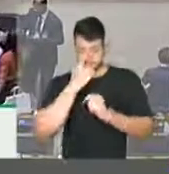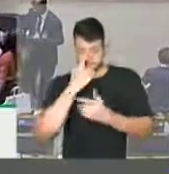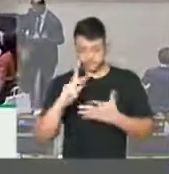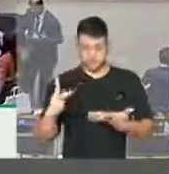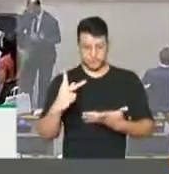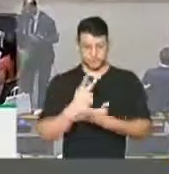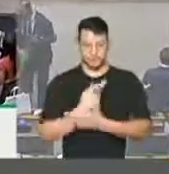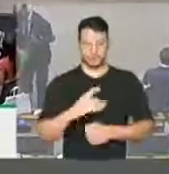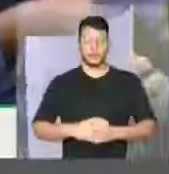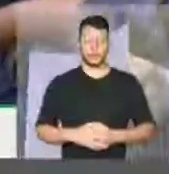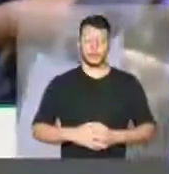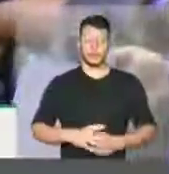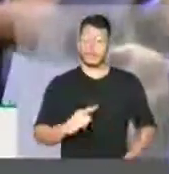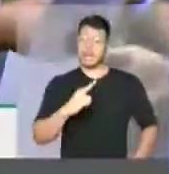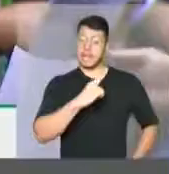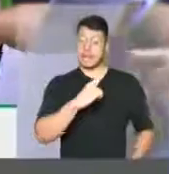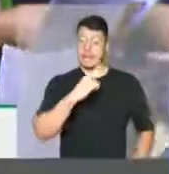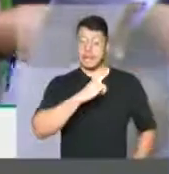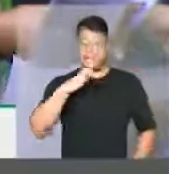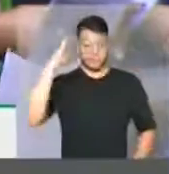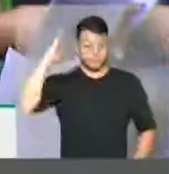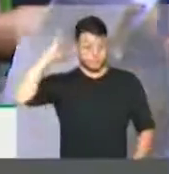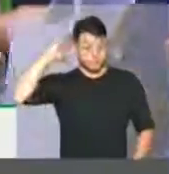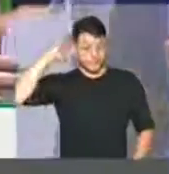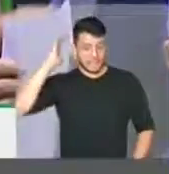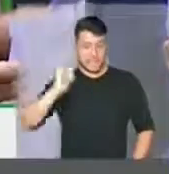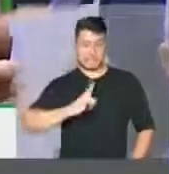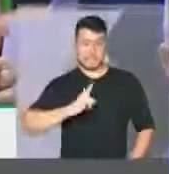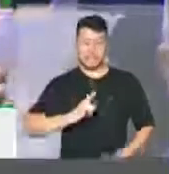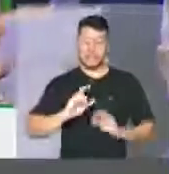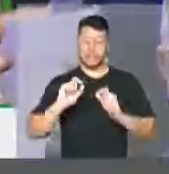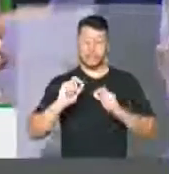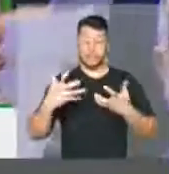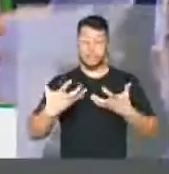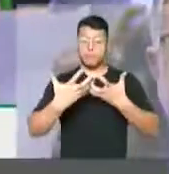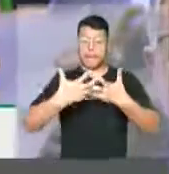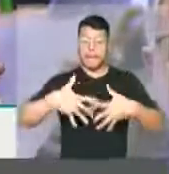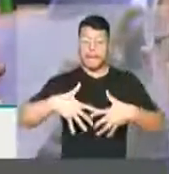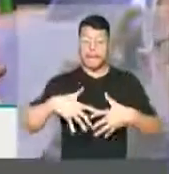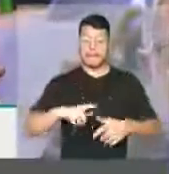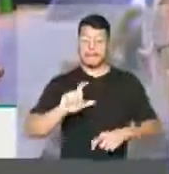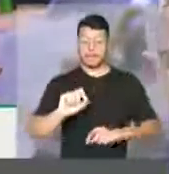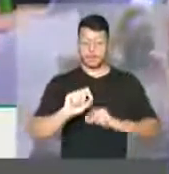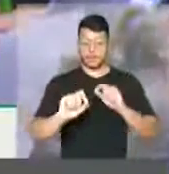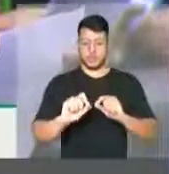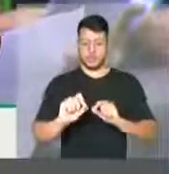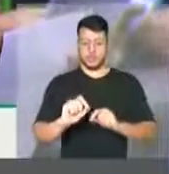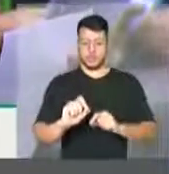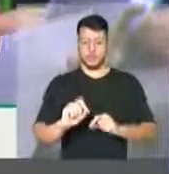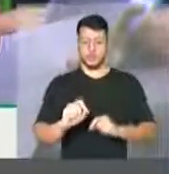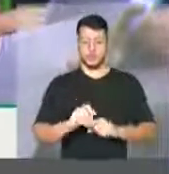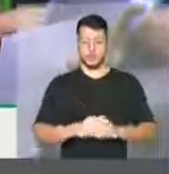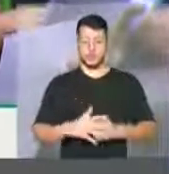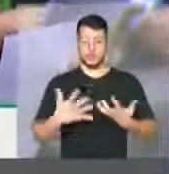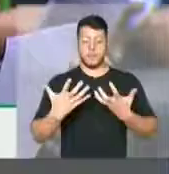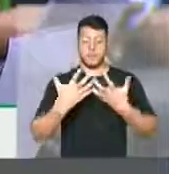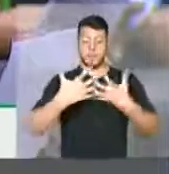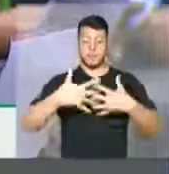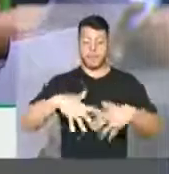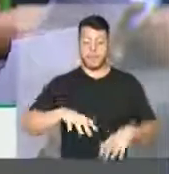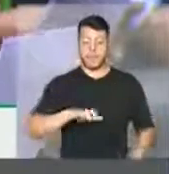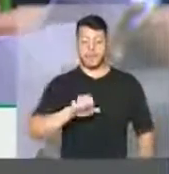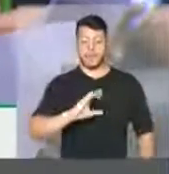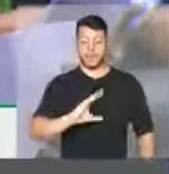que homenageia Gunnar Wingren, até um dos fundadores da Assembleia de Deus em Belém. É o Parque Ecológico de